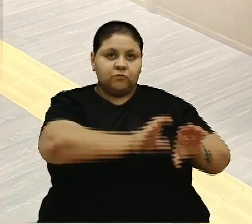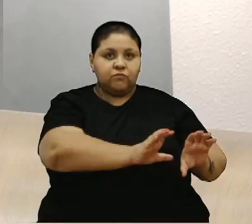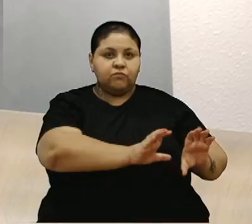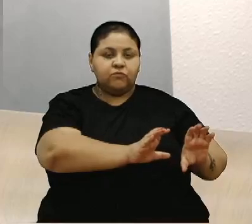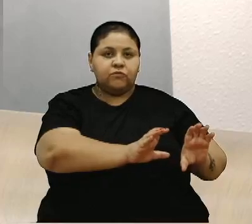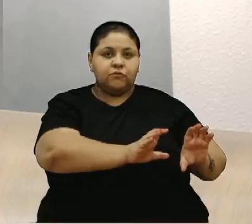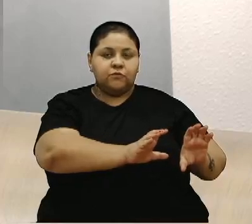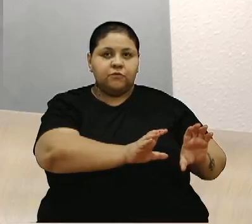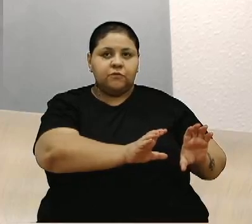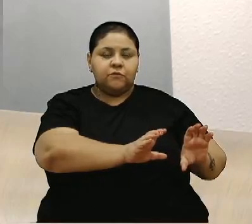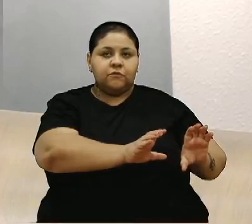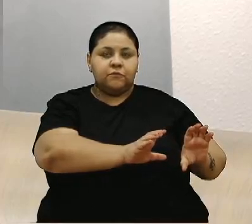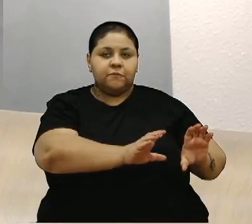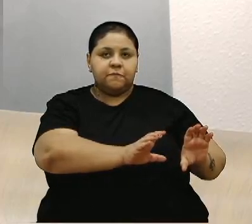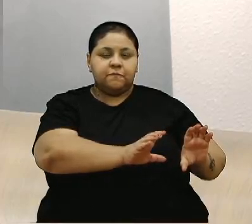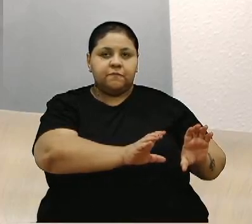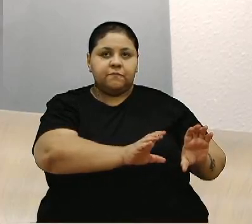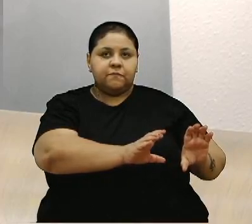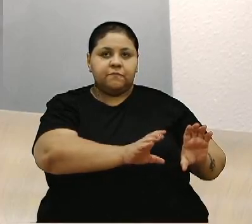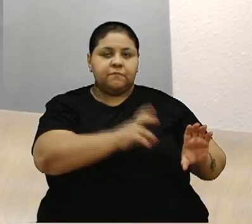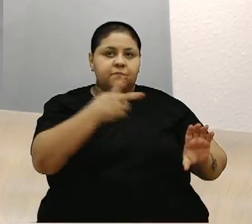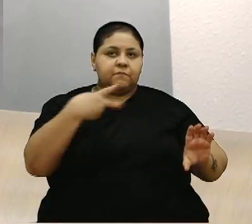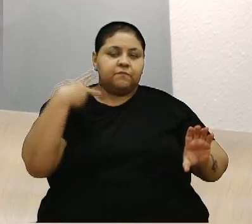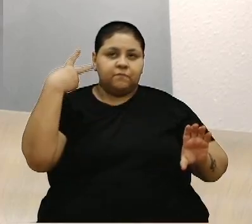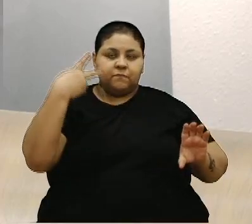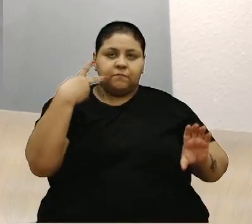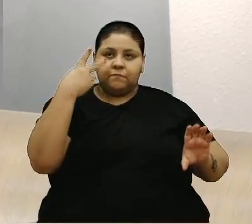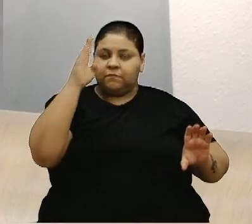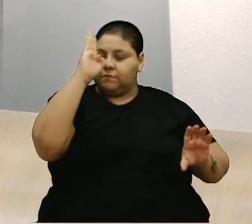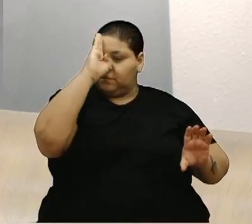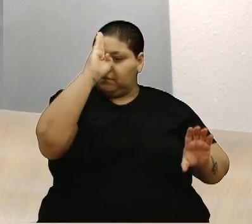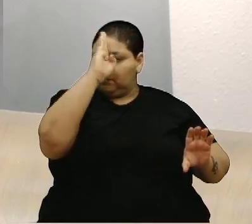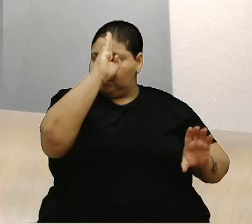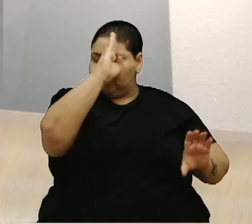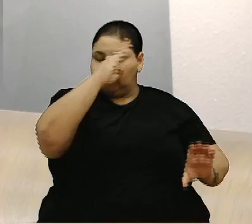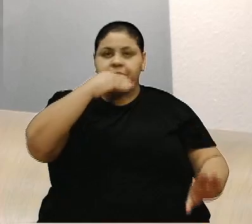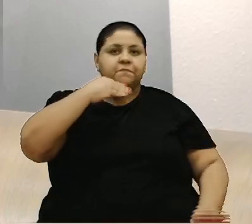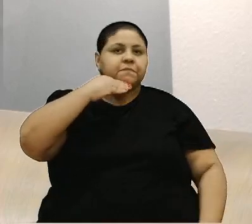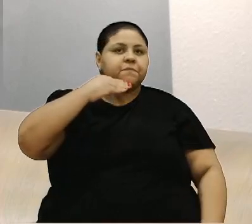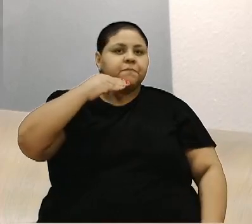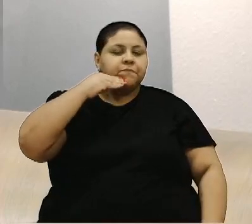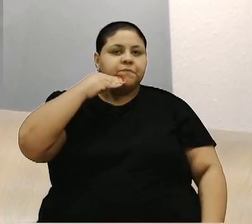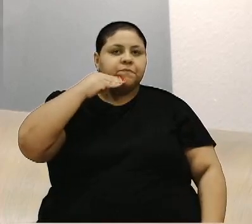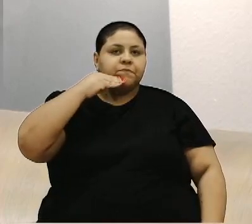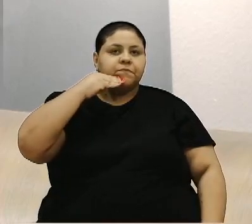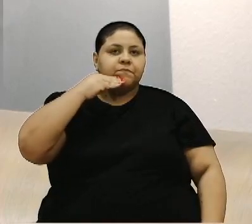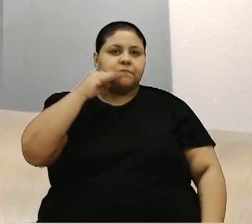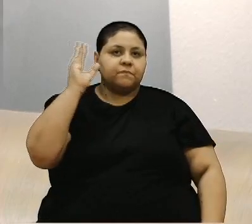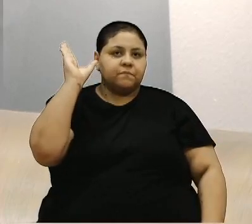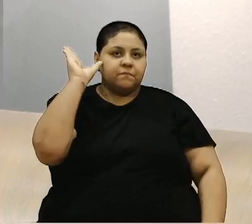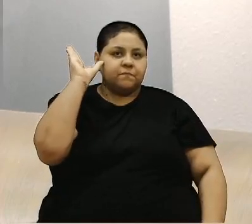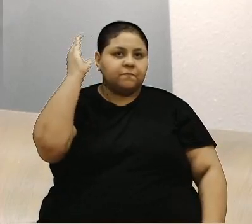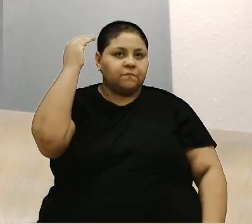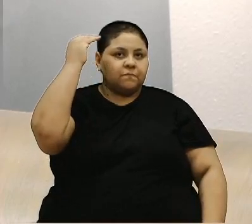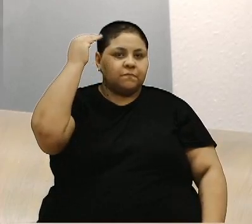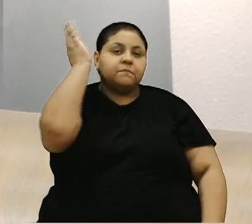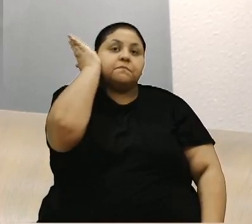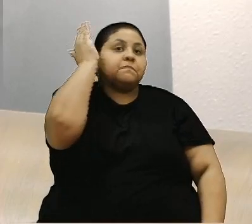rejeitado por maioria com votos contrários de Adriano Bressan, Alexandre Bortoluz, Felipe